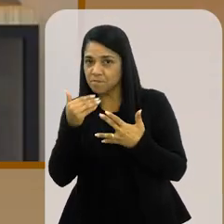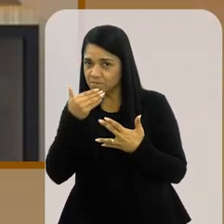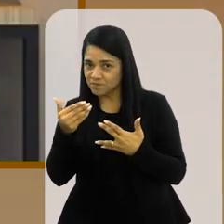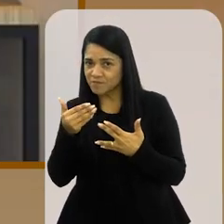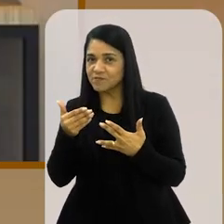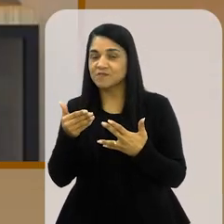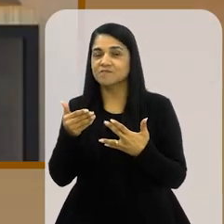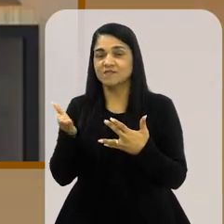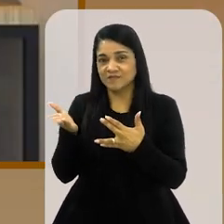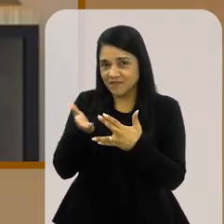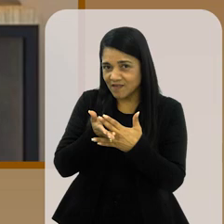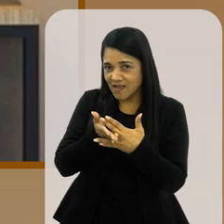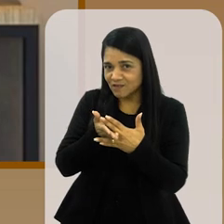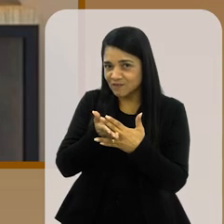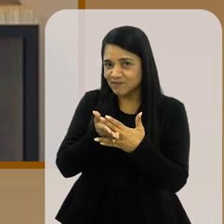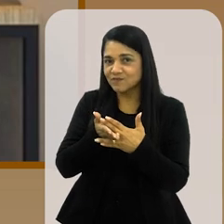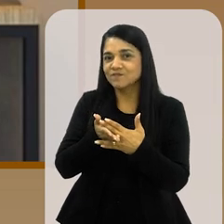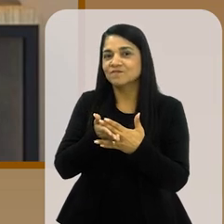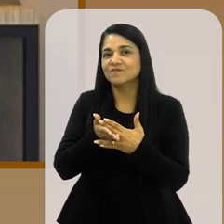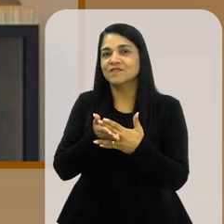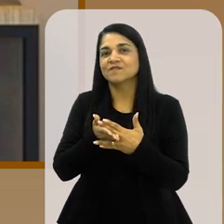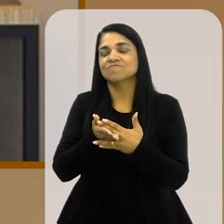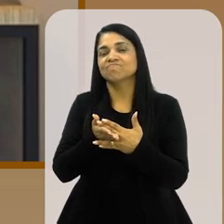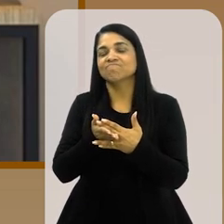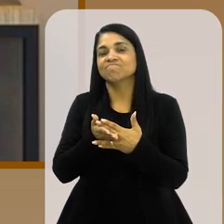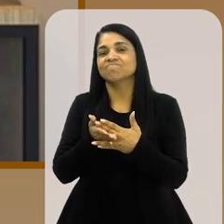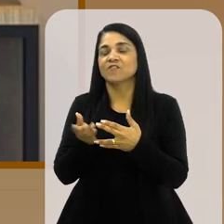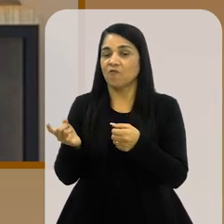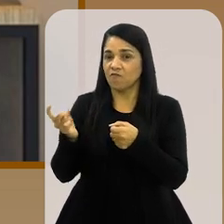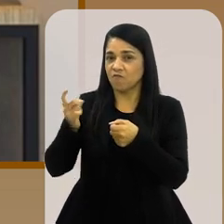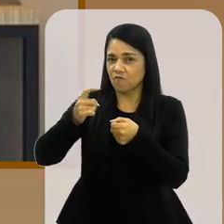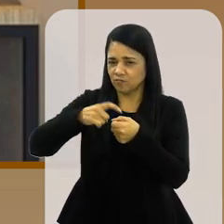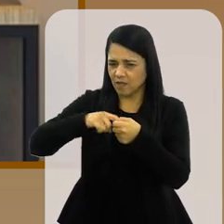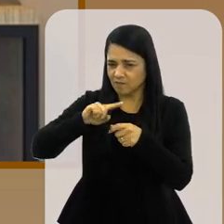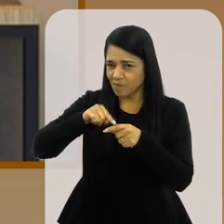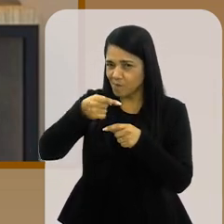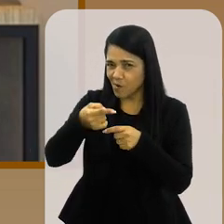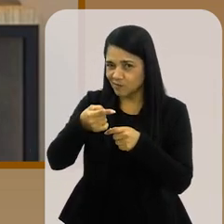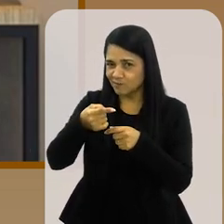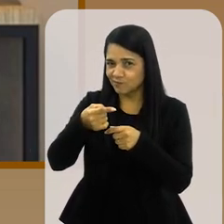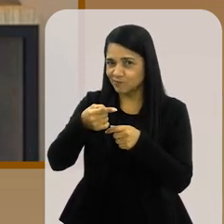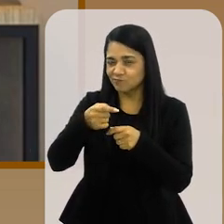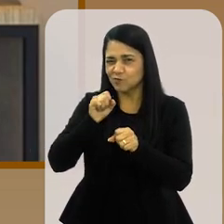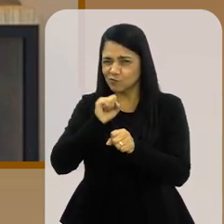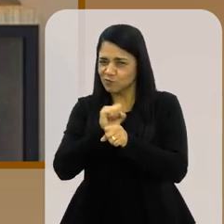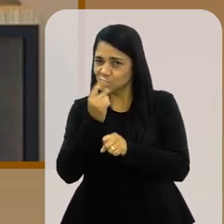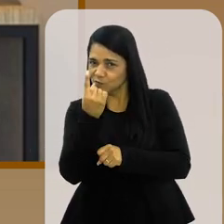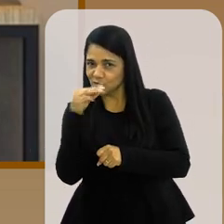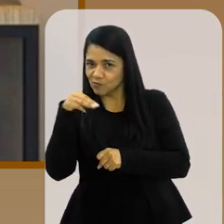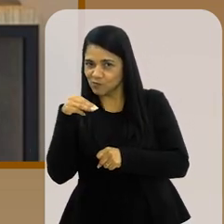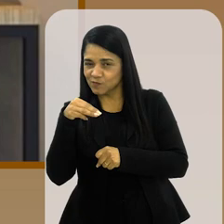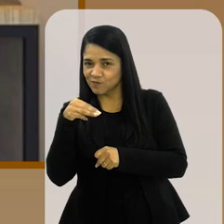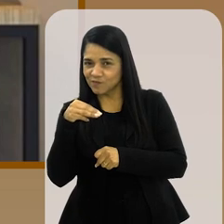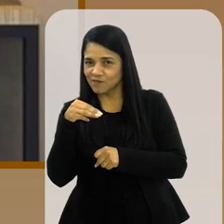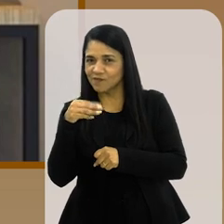gente tem que fazer um intervalo, mas a gente vai contar como tudo isso aconteceu no próximo bloco. É só um minutinho. A